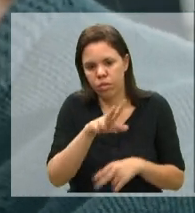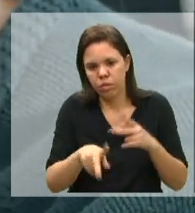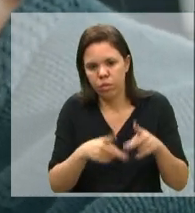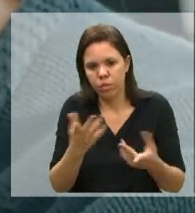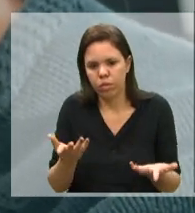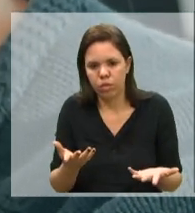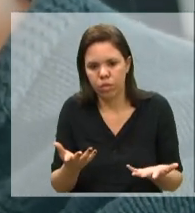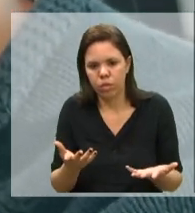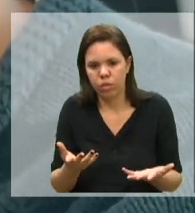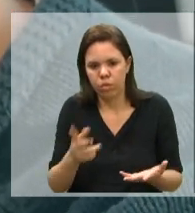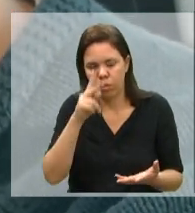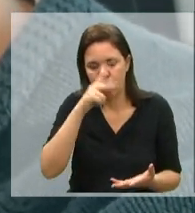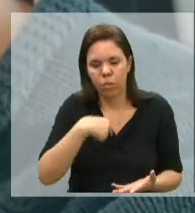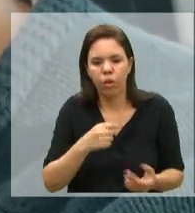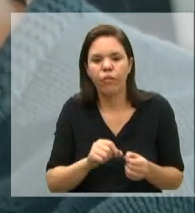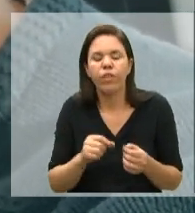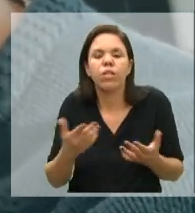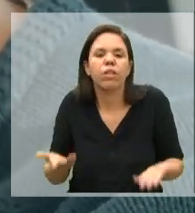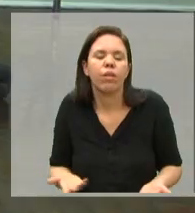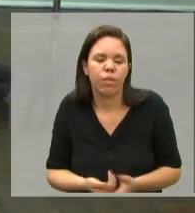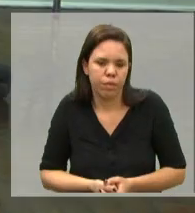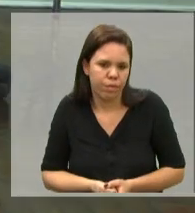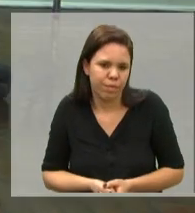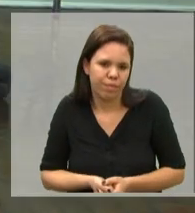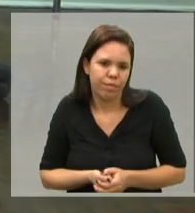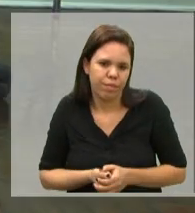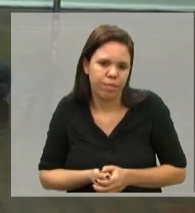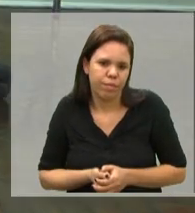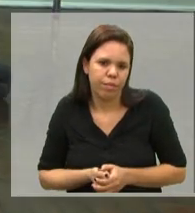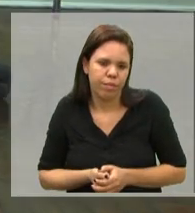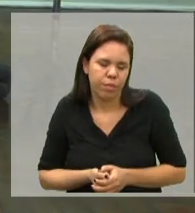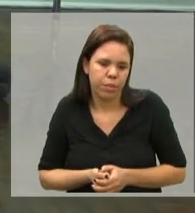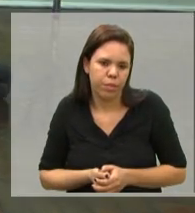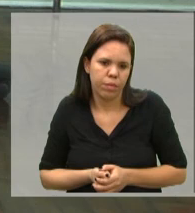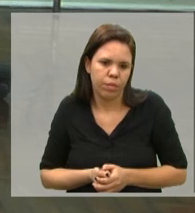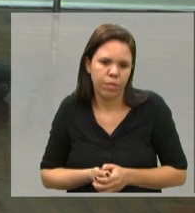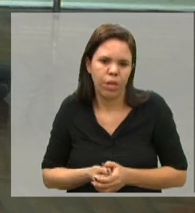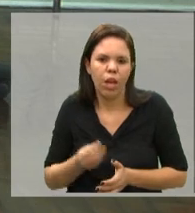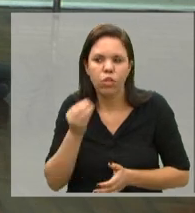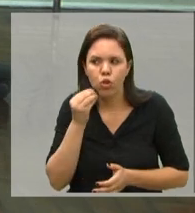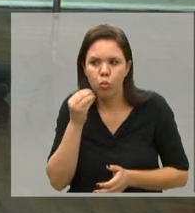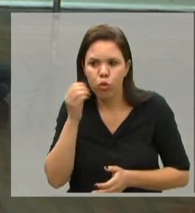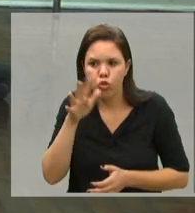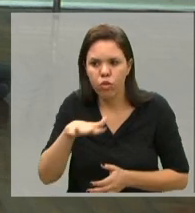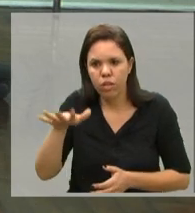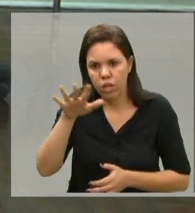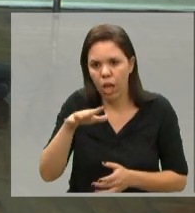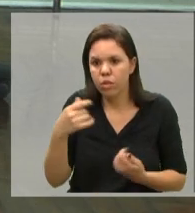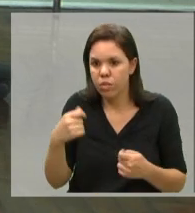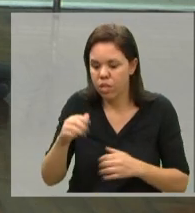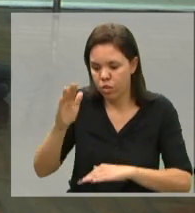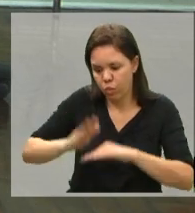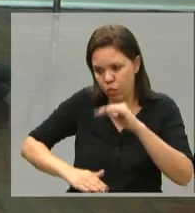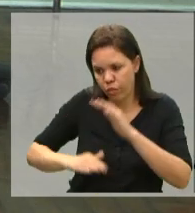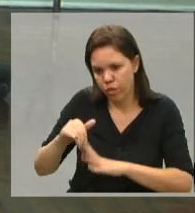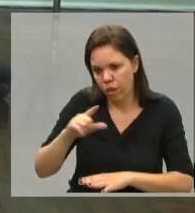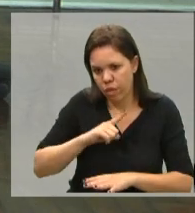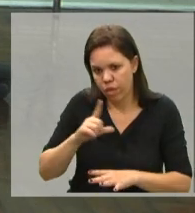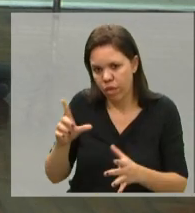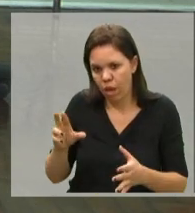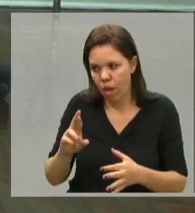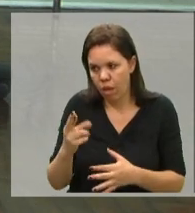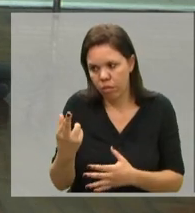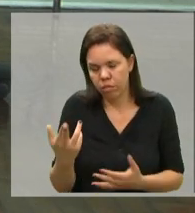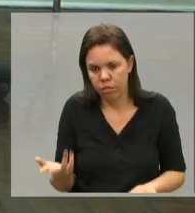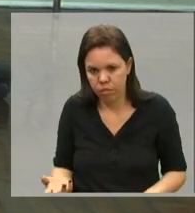a autonomia, o que eu faço com isso agora? Então, o mercado precisa de um profissional que seja autônomo e que entregue um